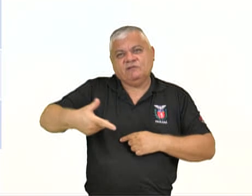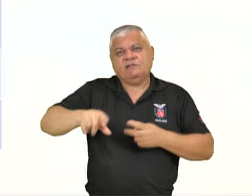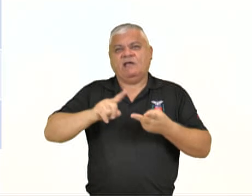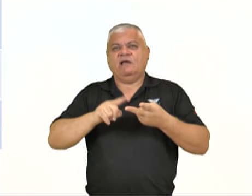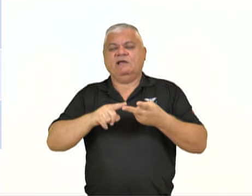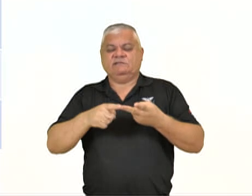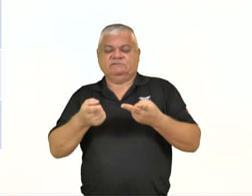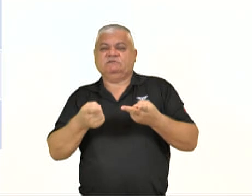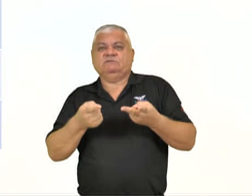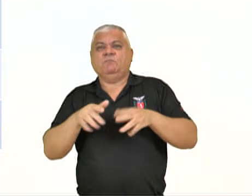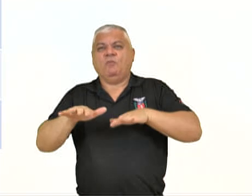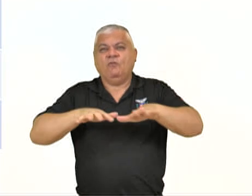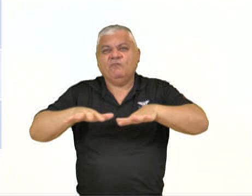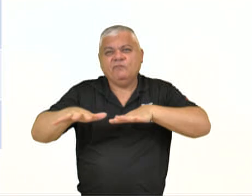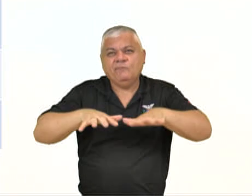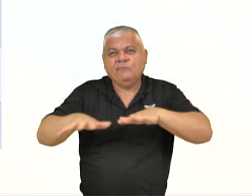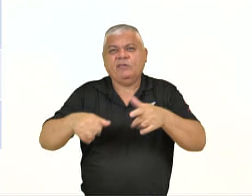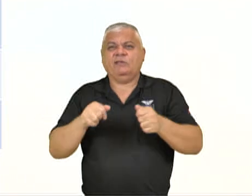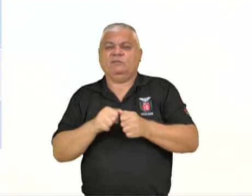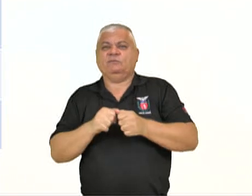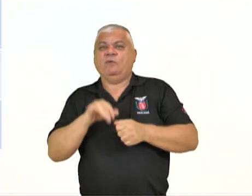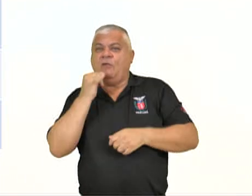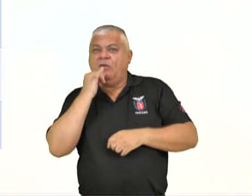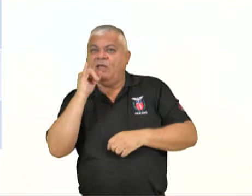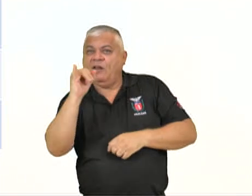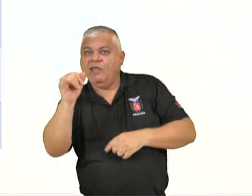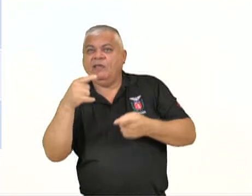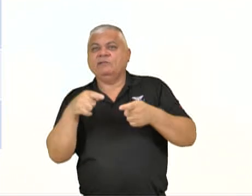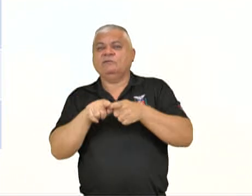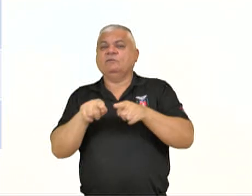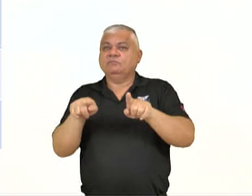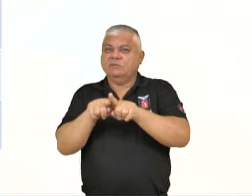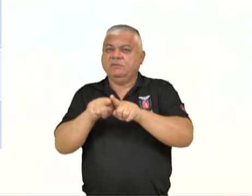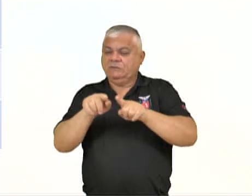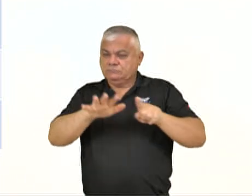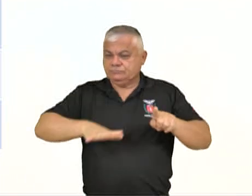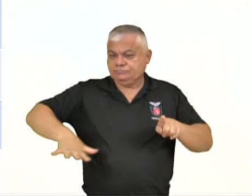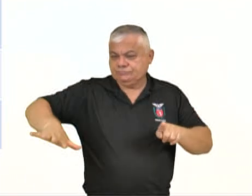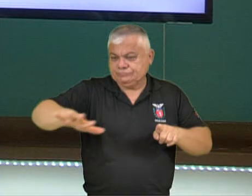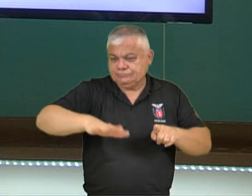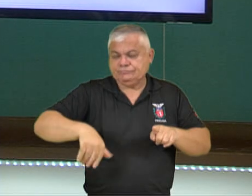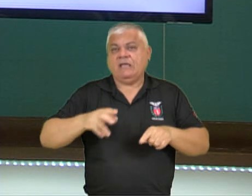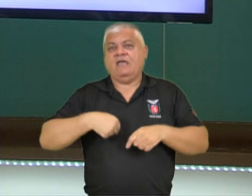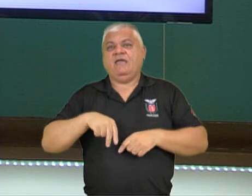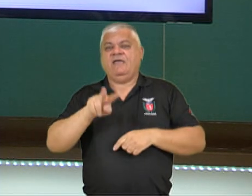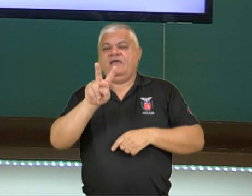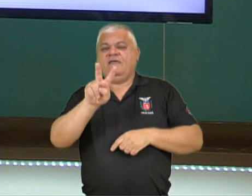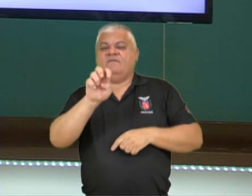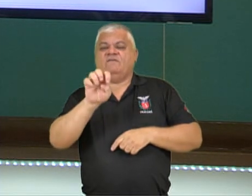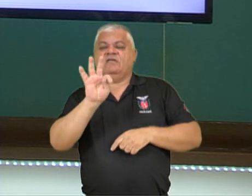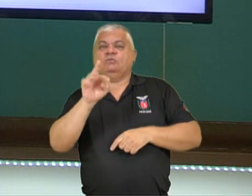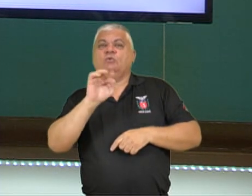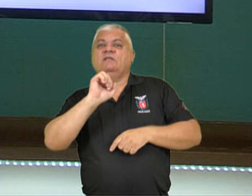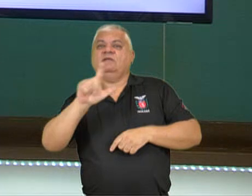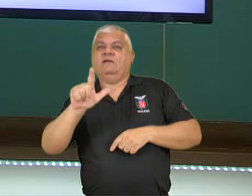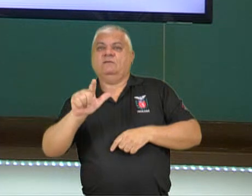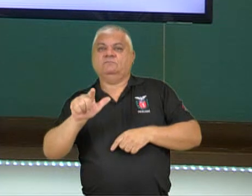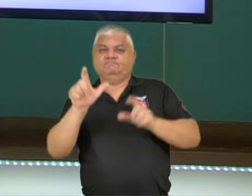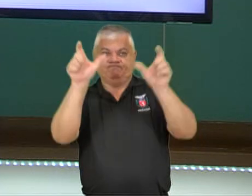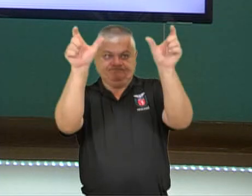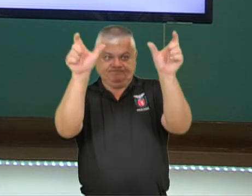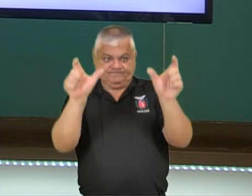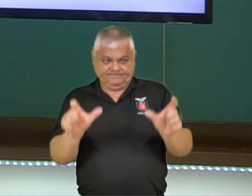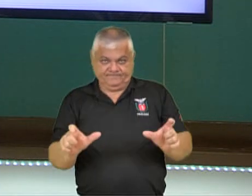de movimento e os campos, como por exemplo o campo elétrico e o campo magnético, aqui que são grandezas vetoriais, porque estão relacionados com